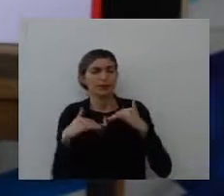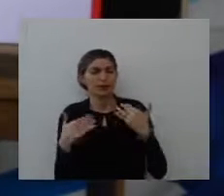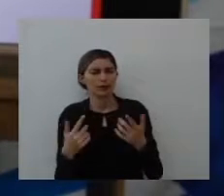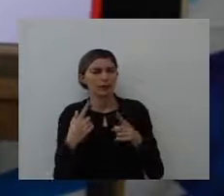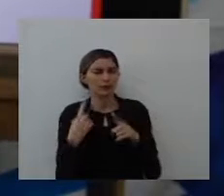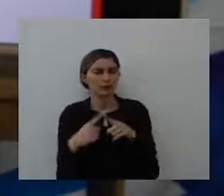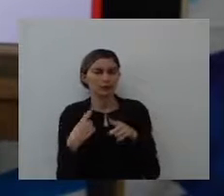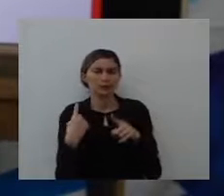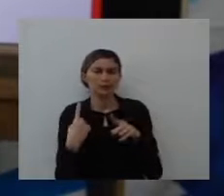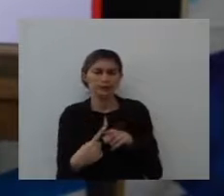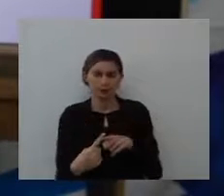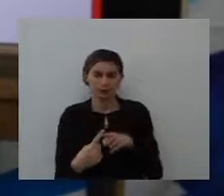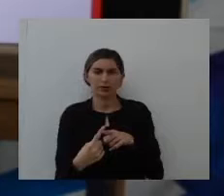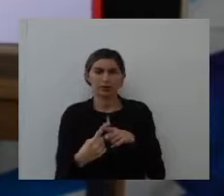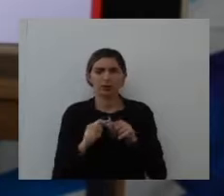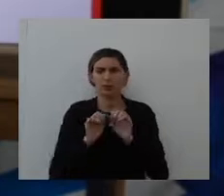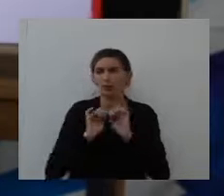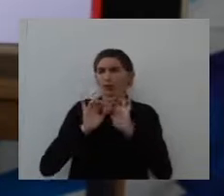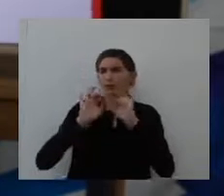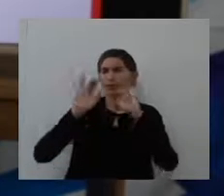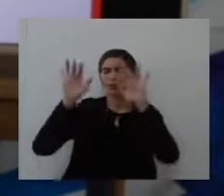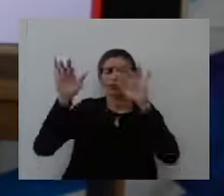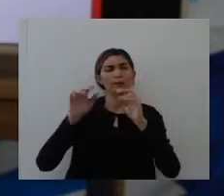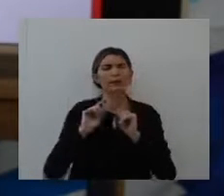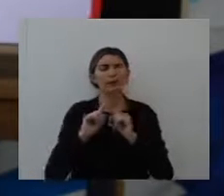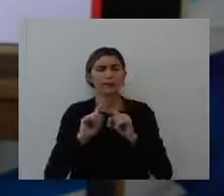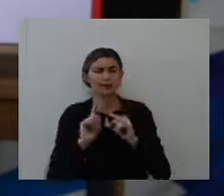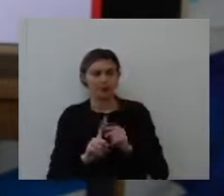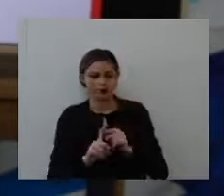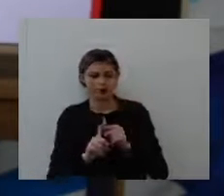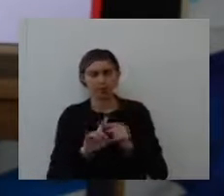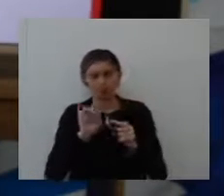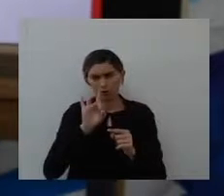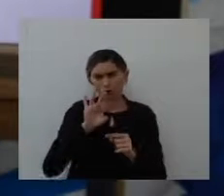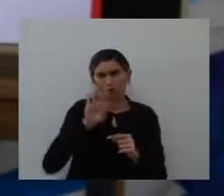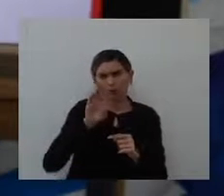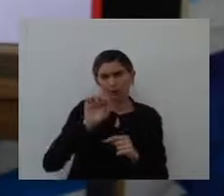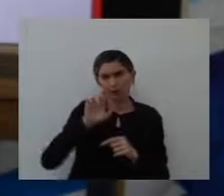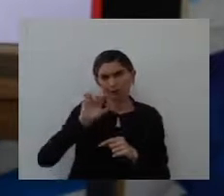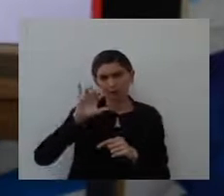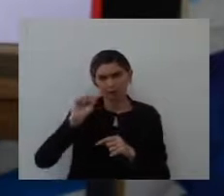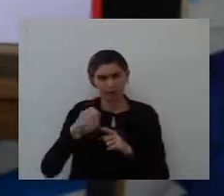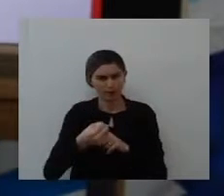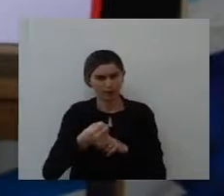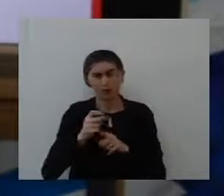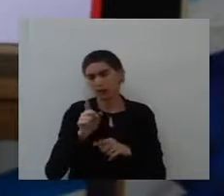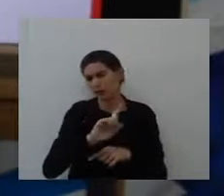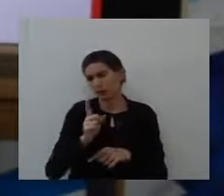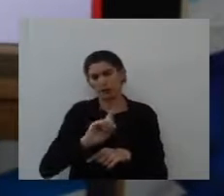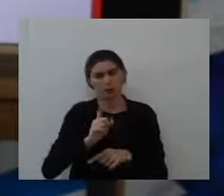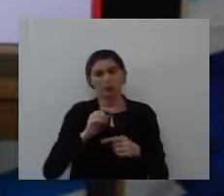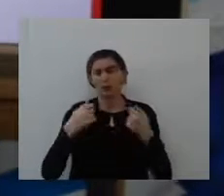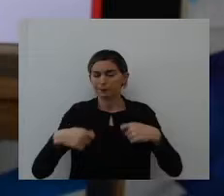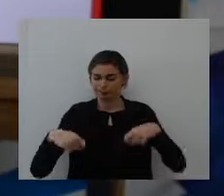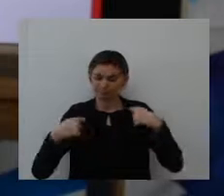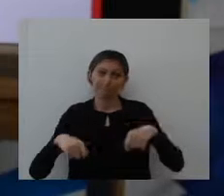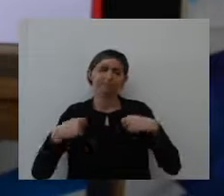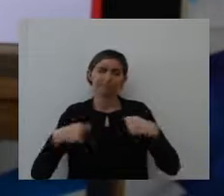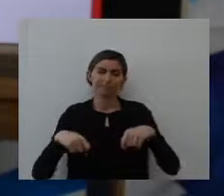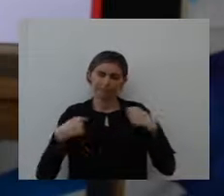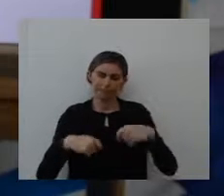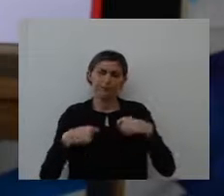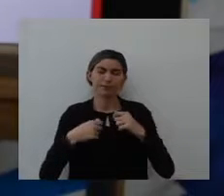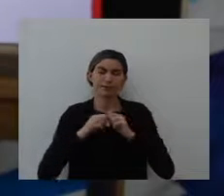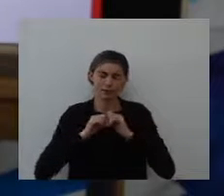por que essa dispersão? Só por questões bélicas? Não, também por uma necessidade